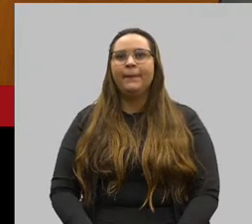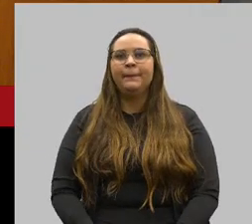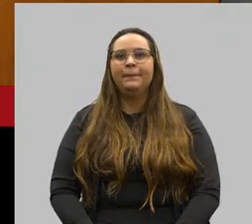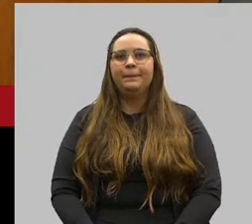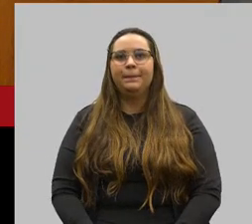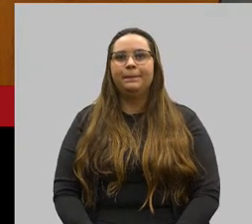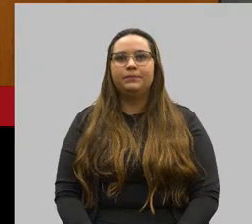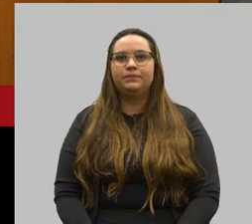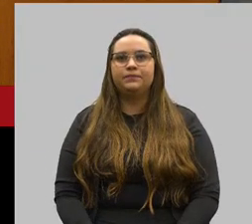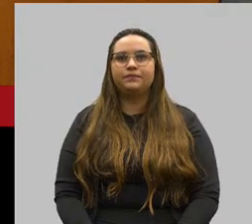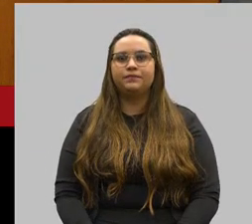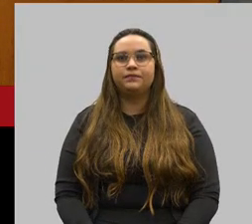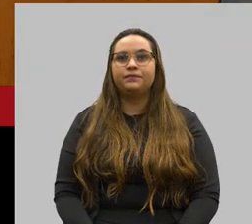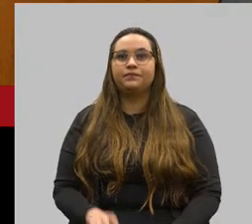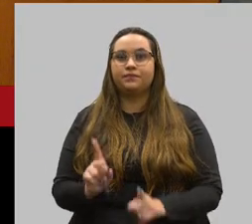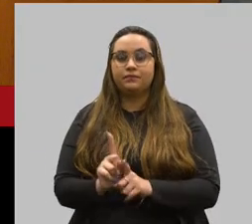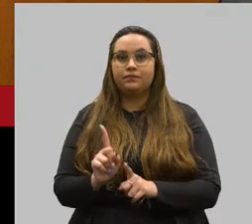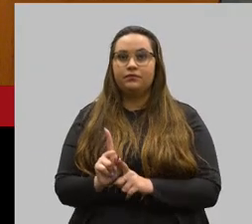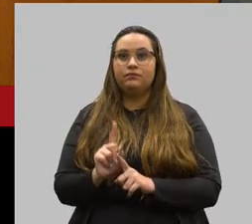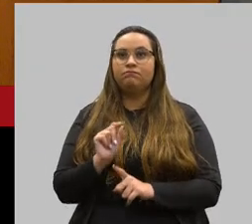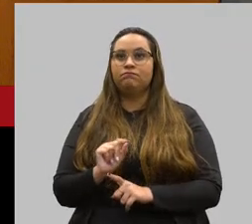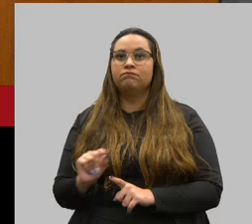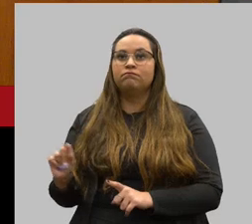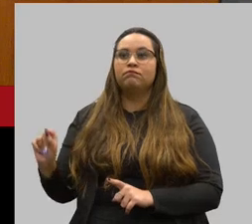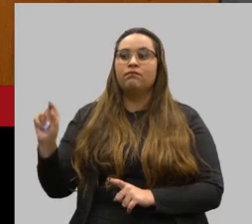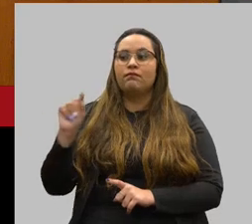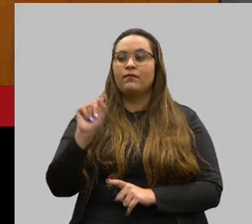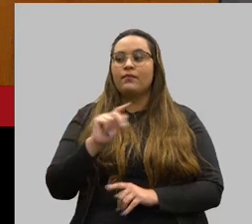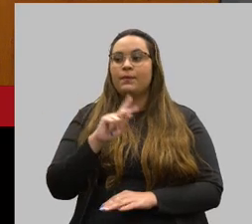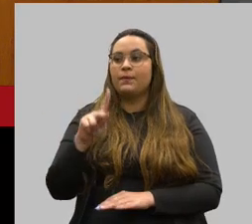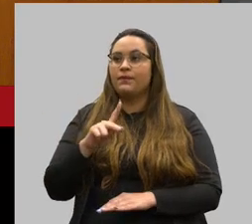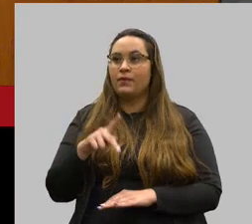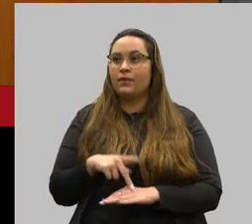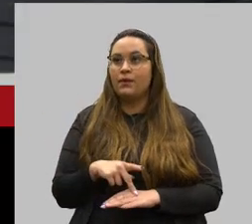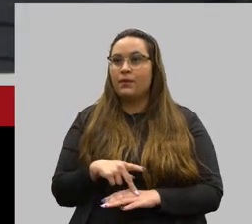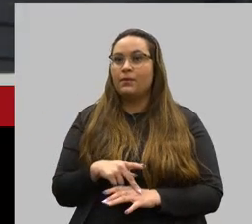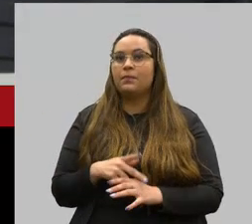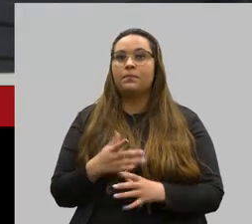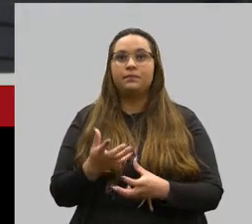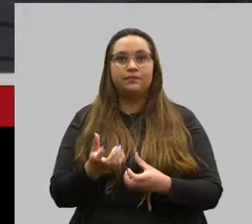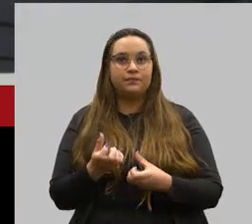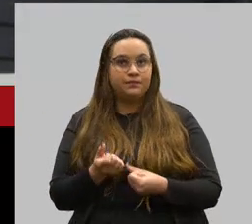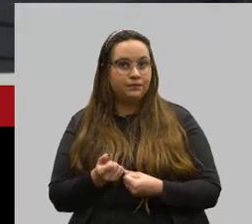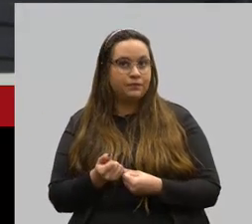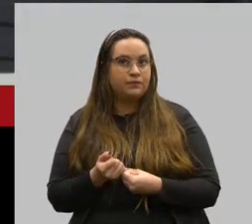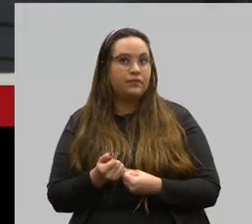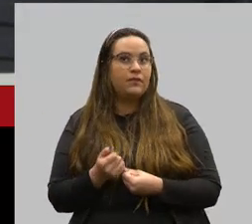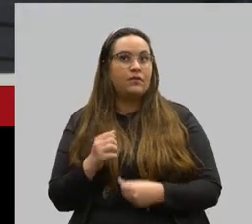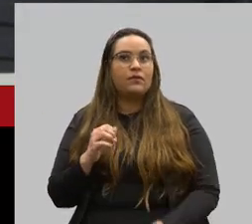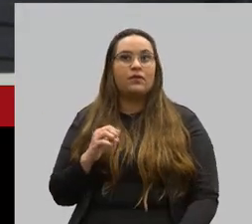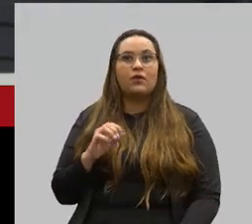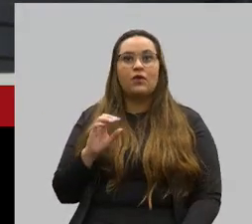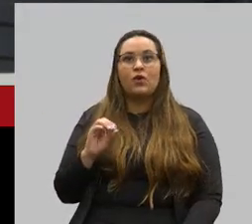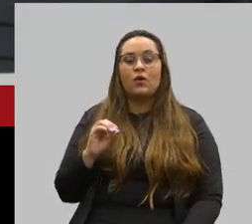mas também em todo o país eh a incidência de homicídio ela é preponderantemente in virtude da